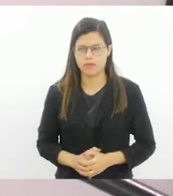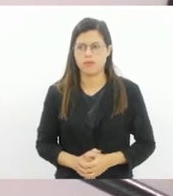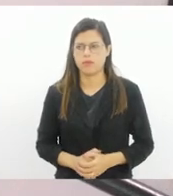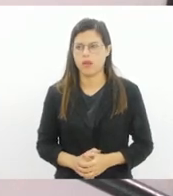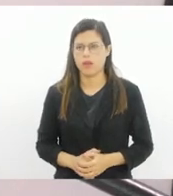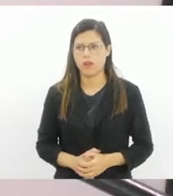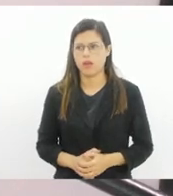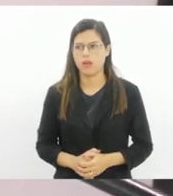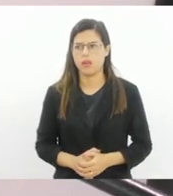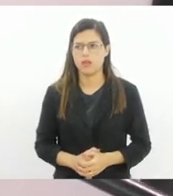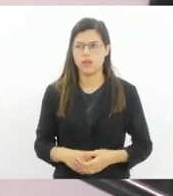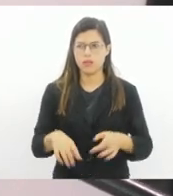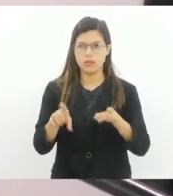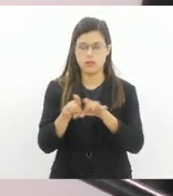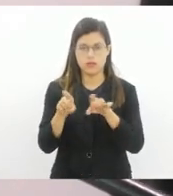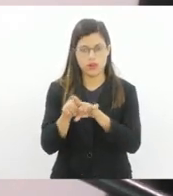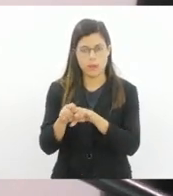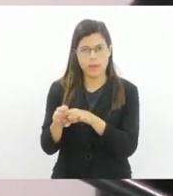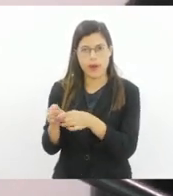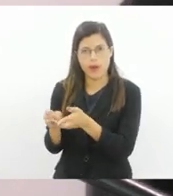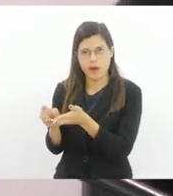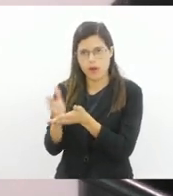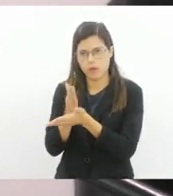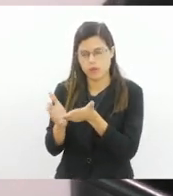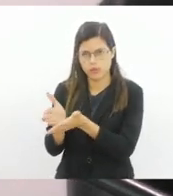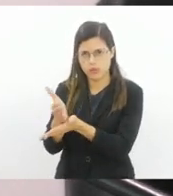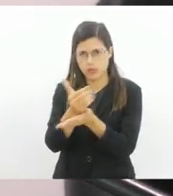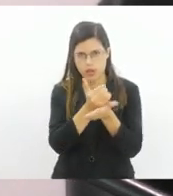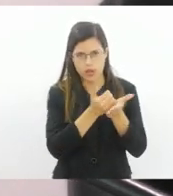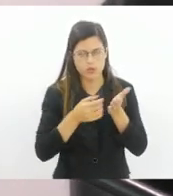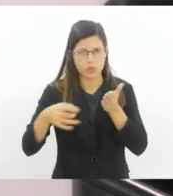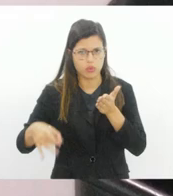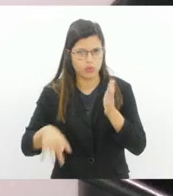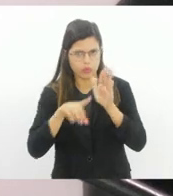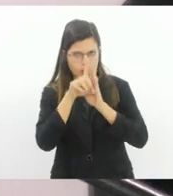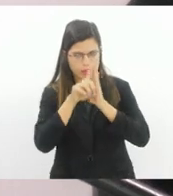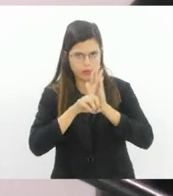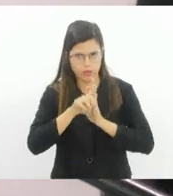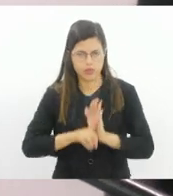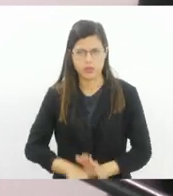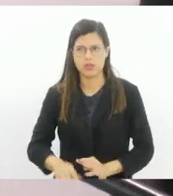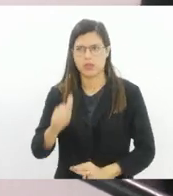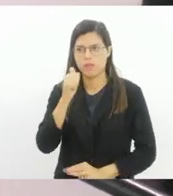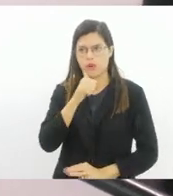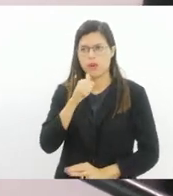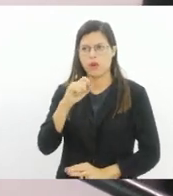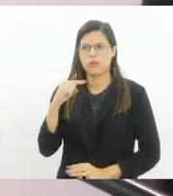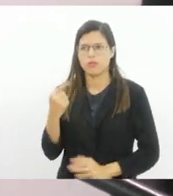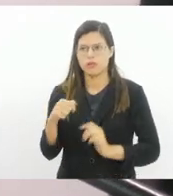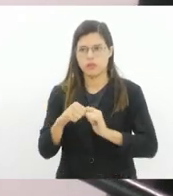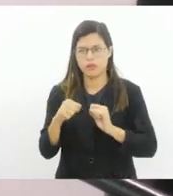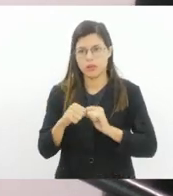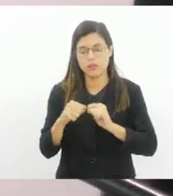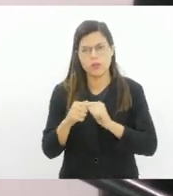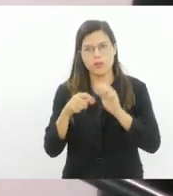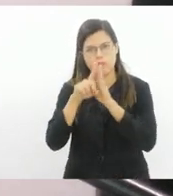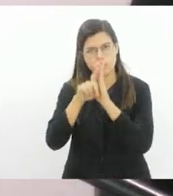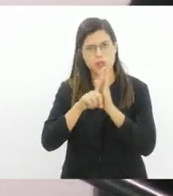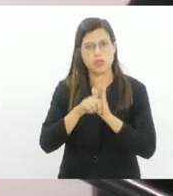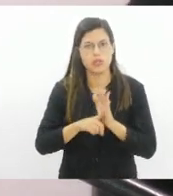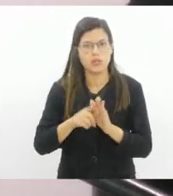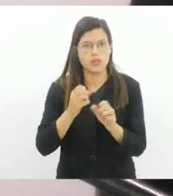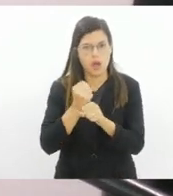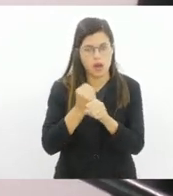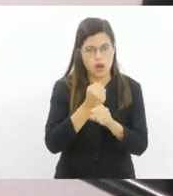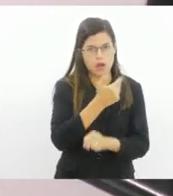Eu trouxe também alguns dados da última edição do Dossiê Mulher. Nós estamos trabalhando agora na construção do Dossiê Mulher 2024, com